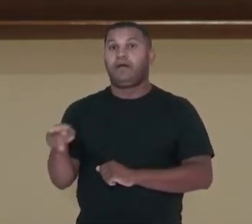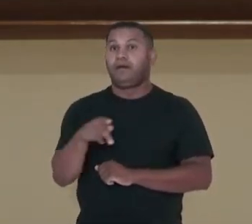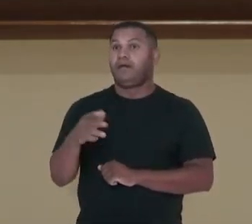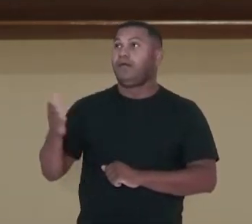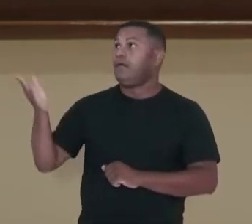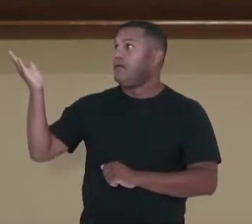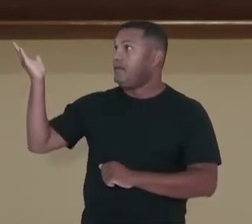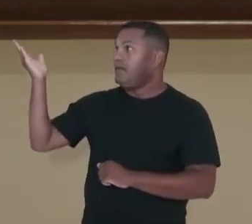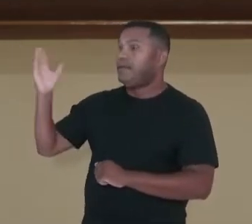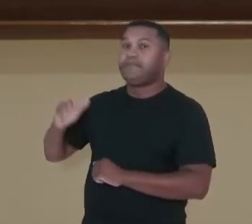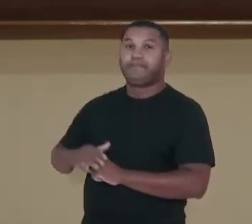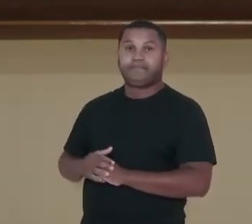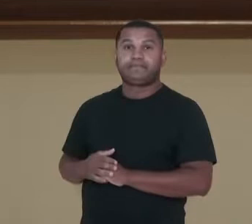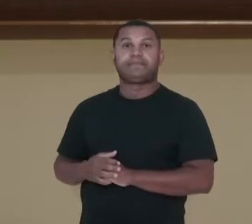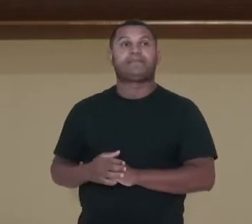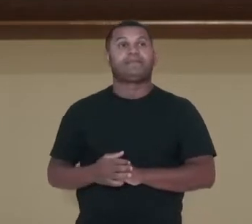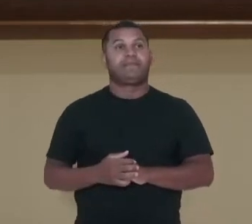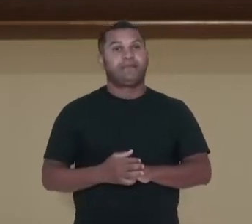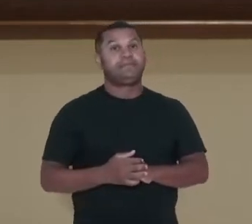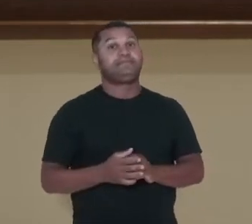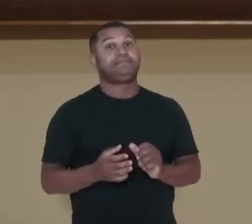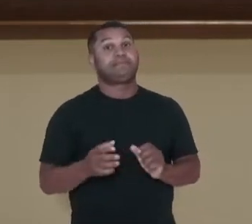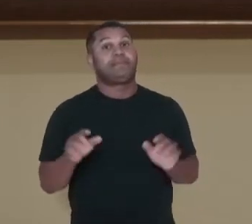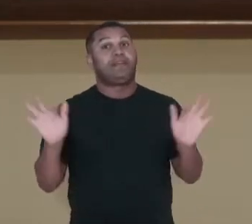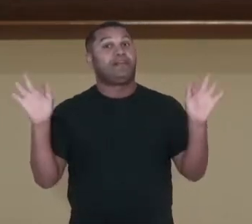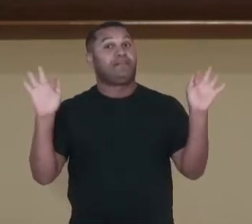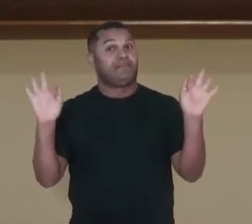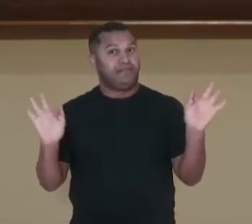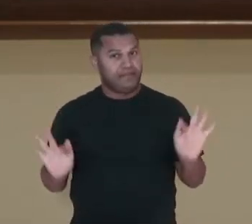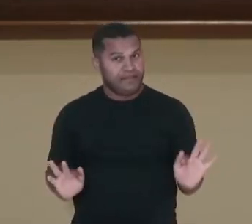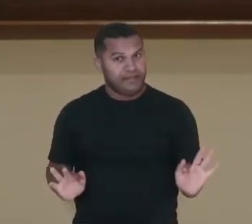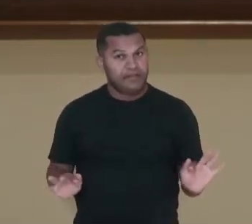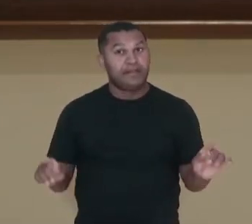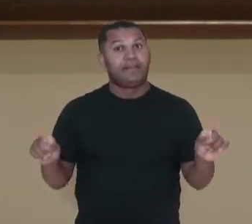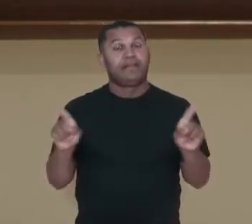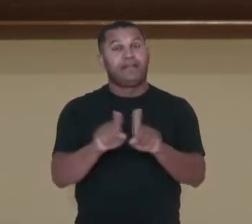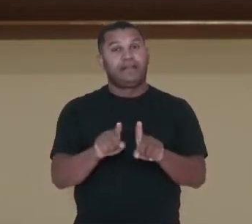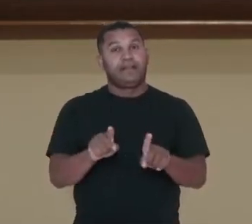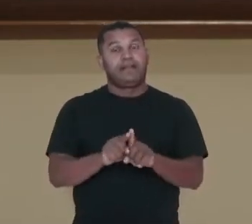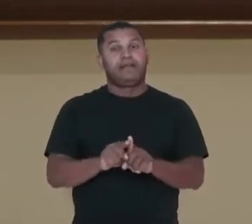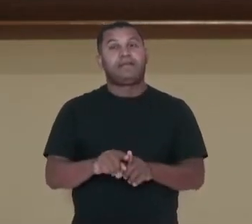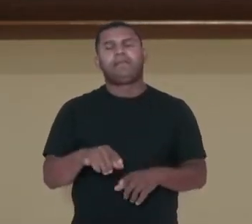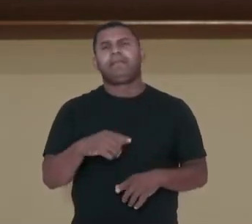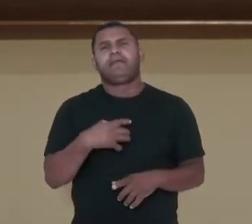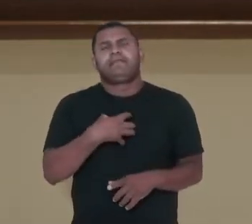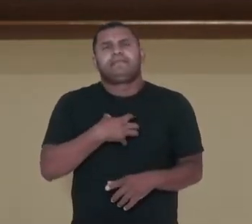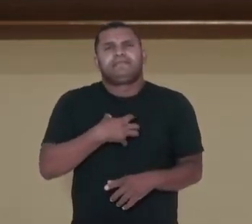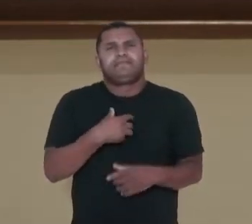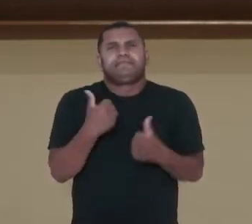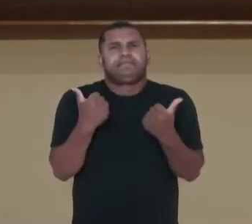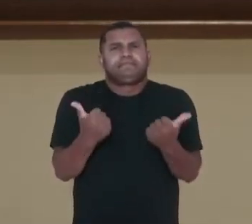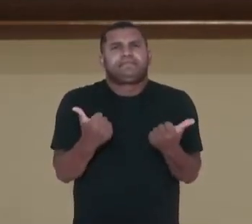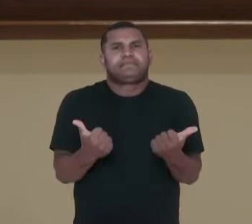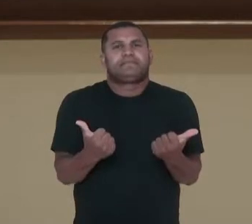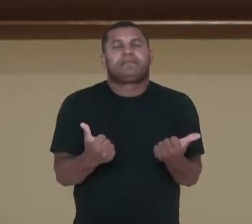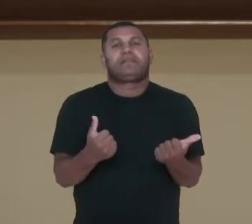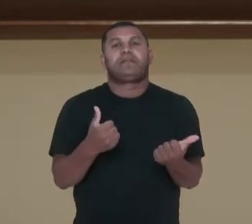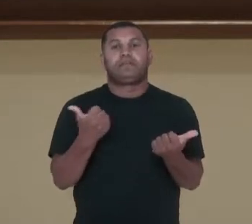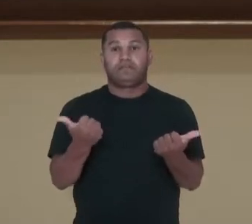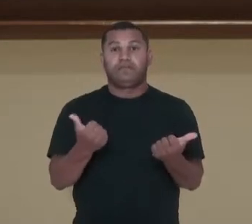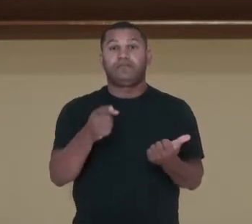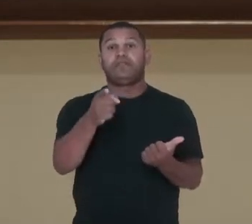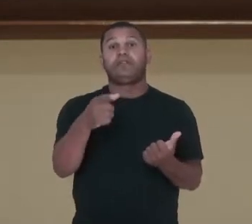estar aqui contigo, estou muito bem, graças a Deus. E você? Como que você está? Muita